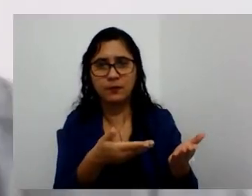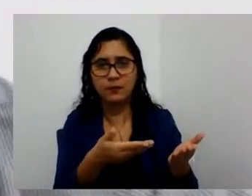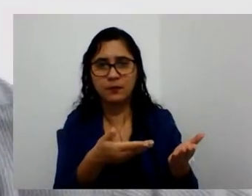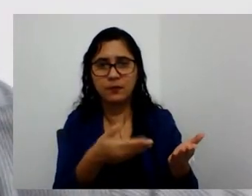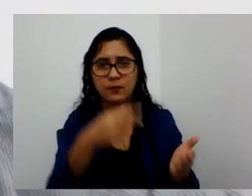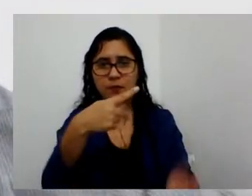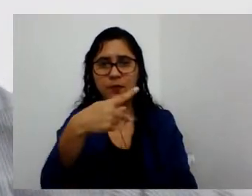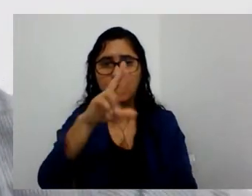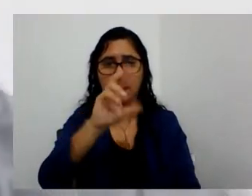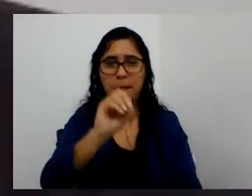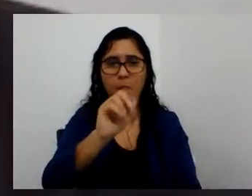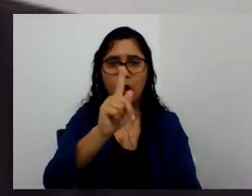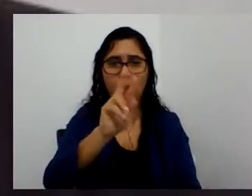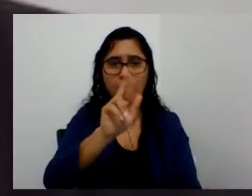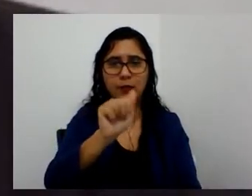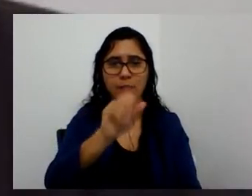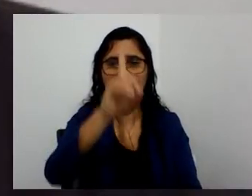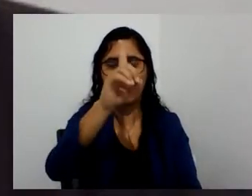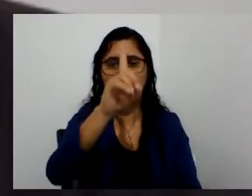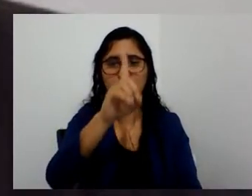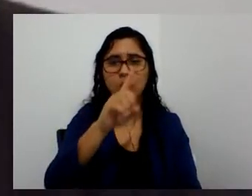programa. Zeus.